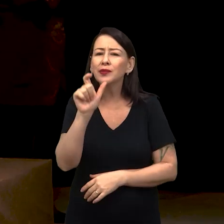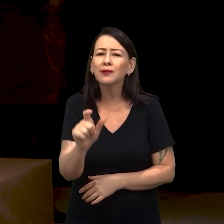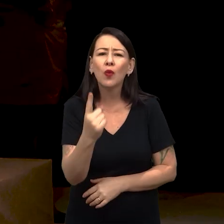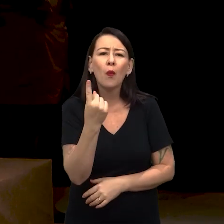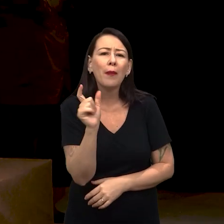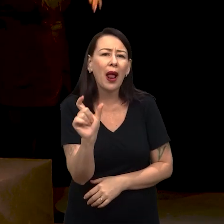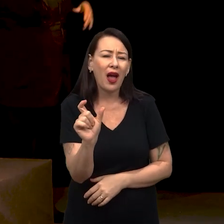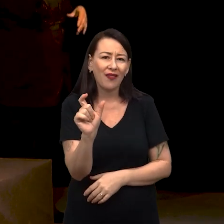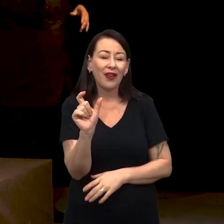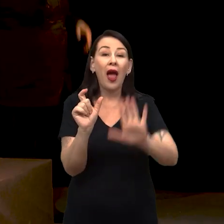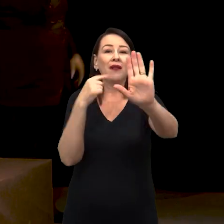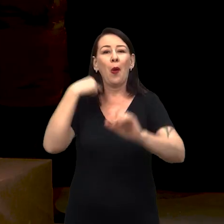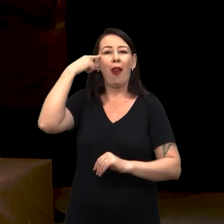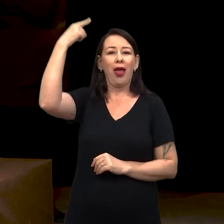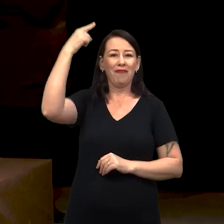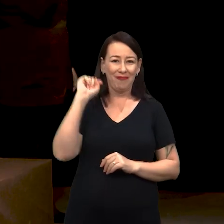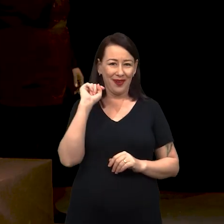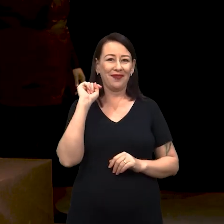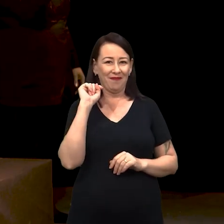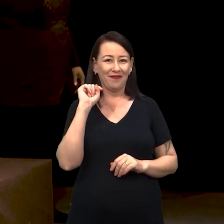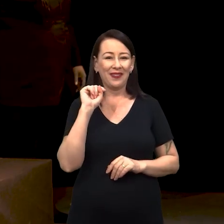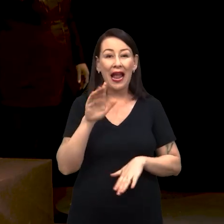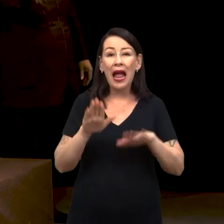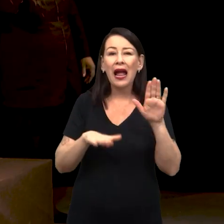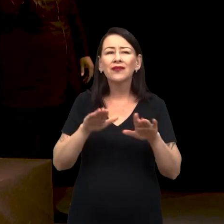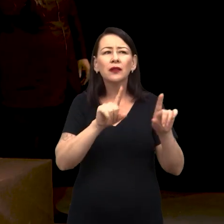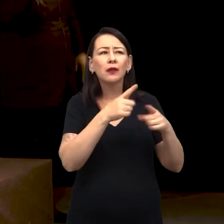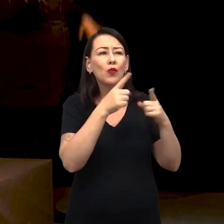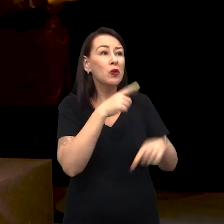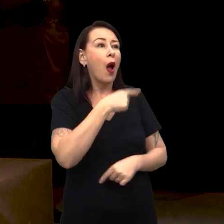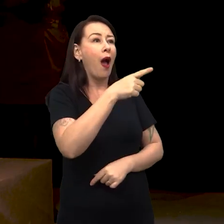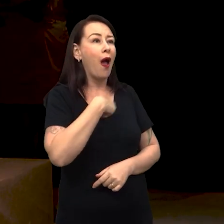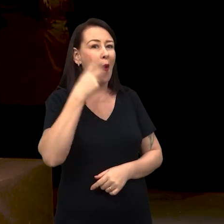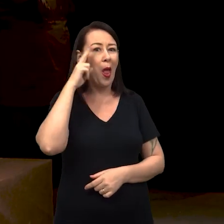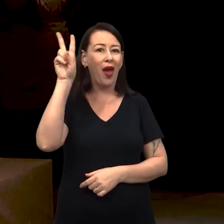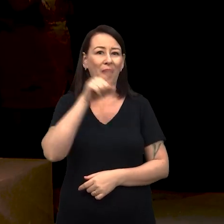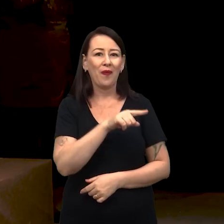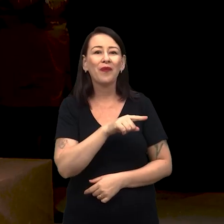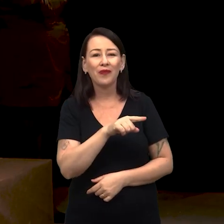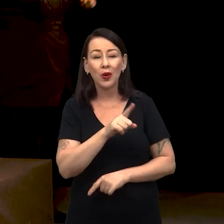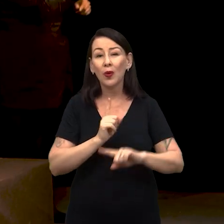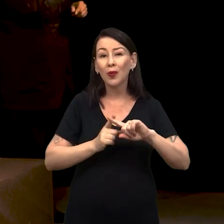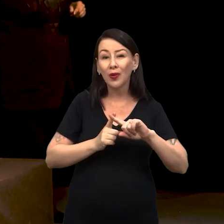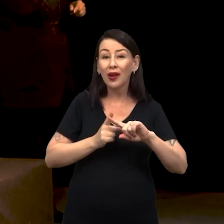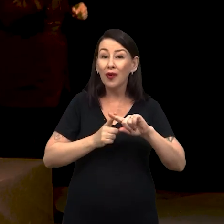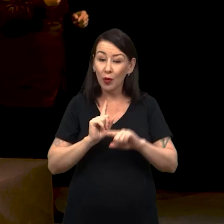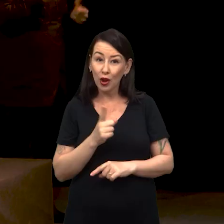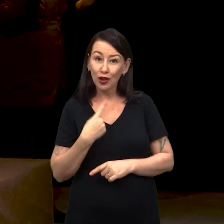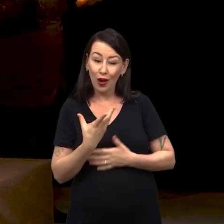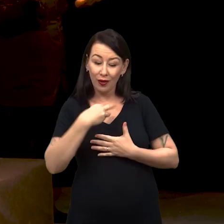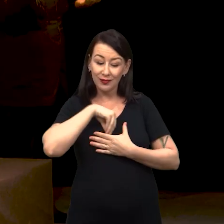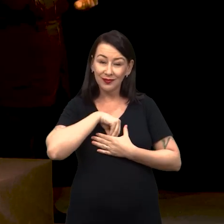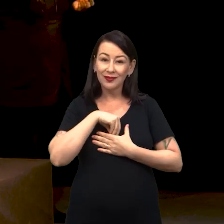uma palavra que me faz lembrar, às vezes é um trechinho de uma melodia, às vezes, porque a